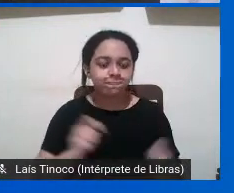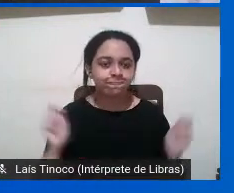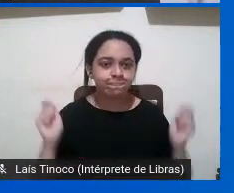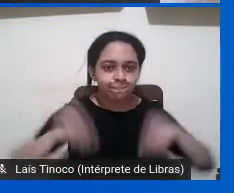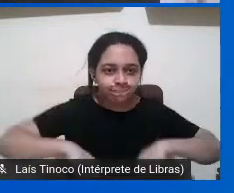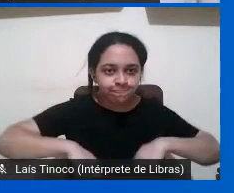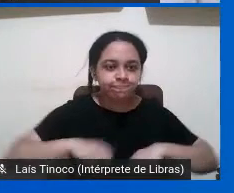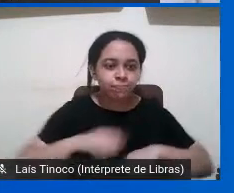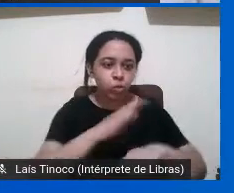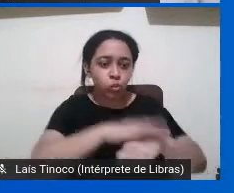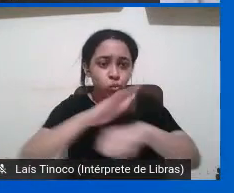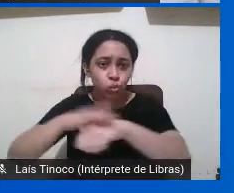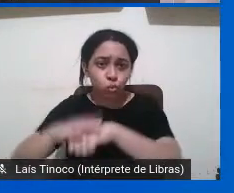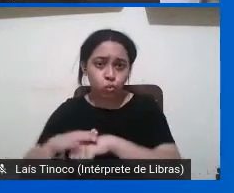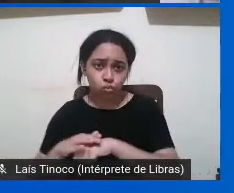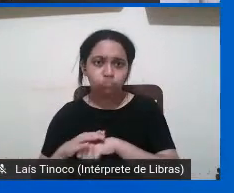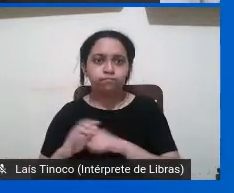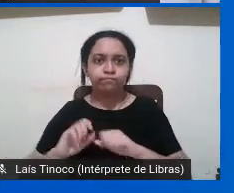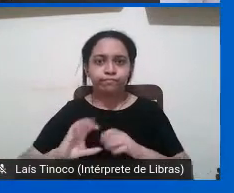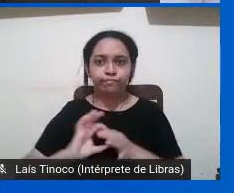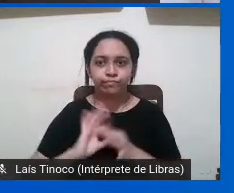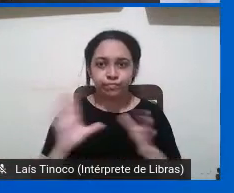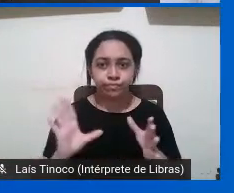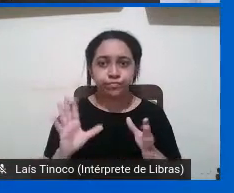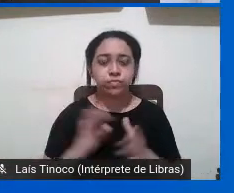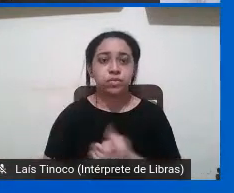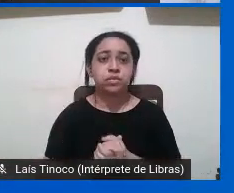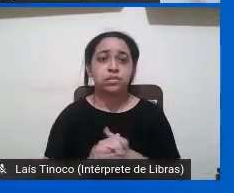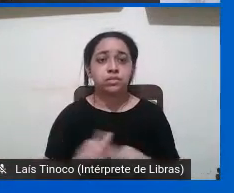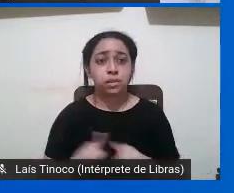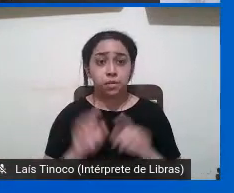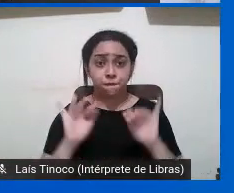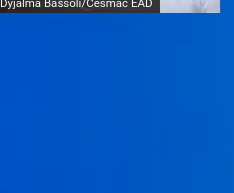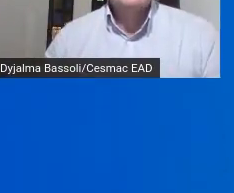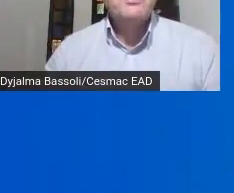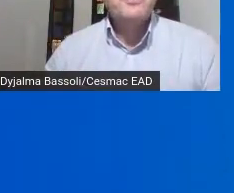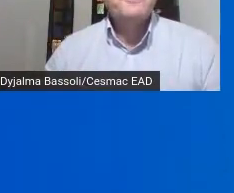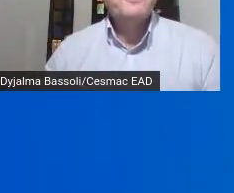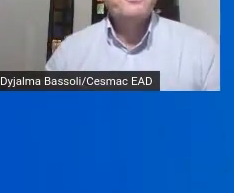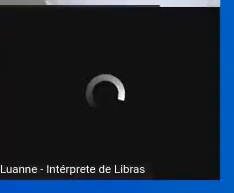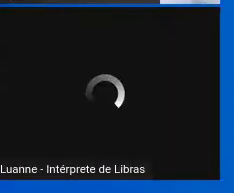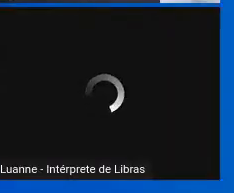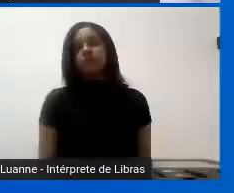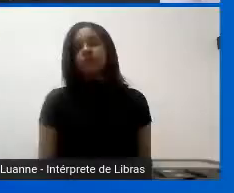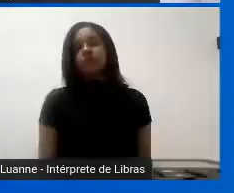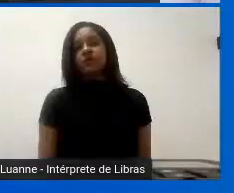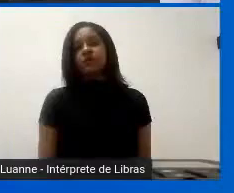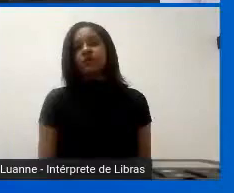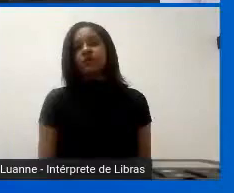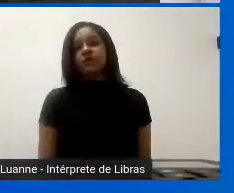isso identificação de melhores práticas e para concluir próximo